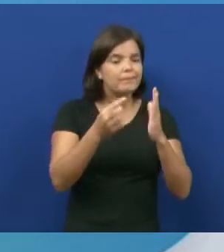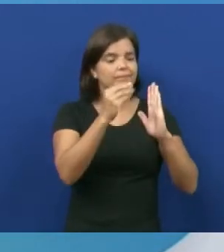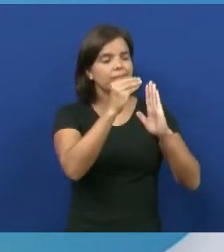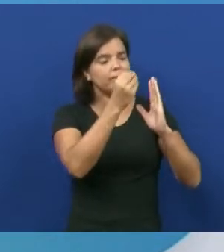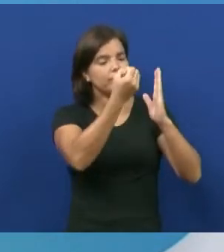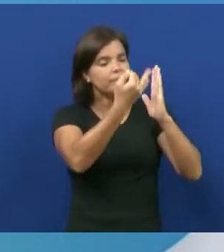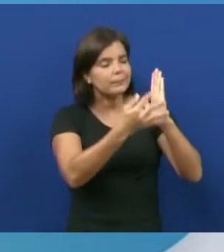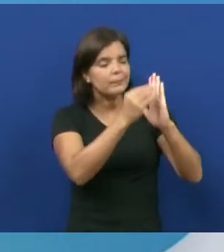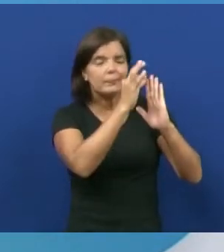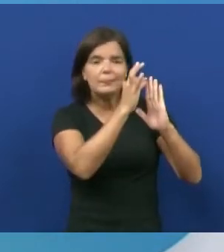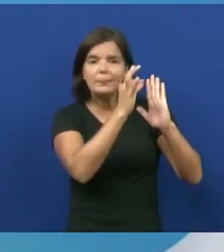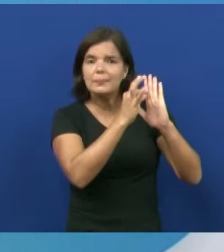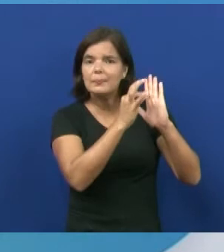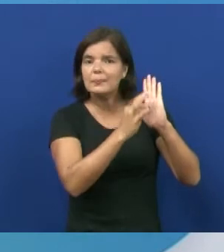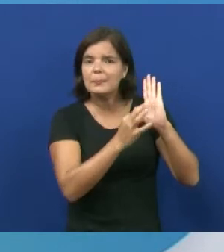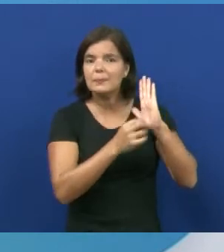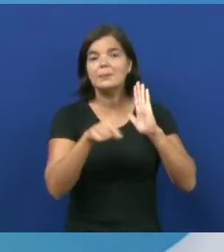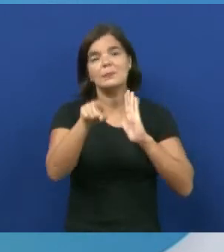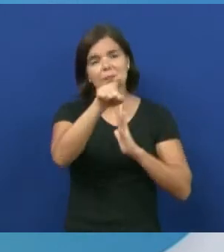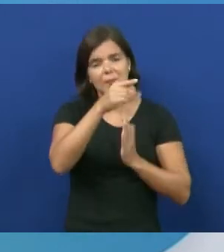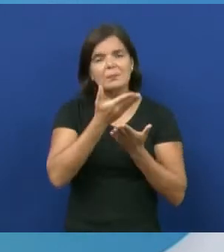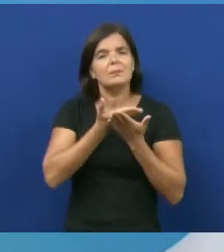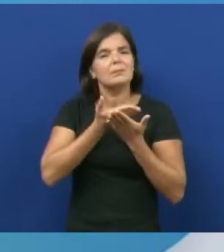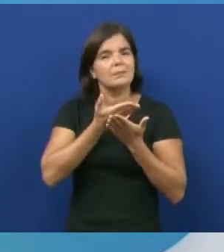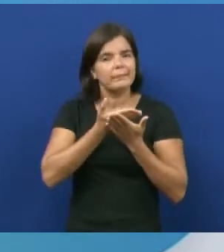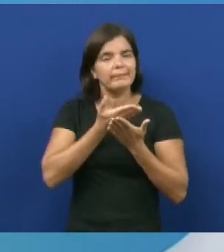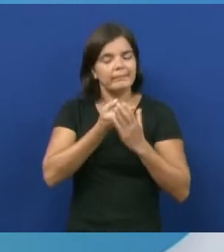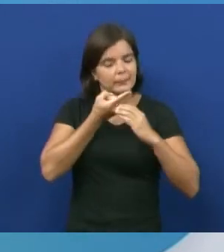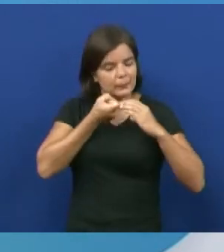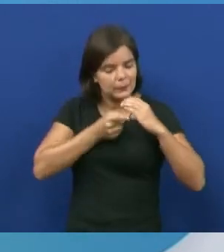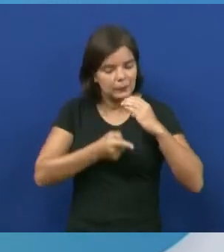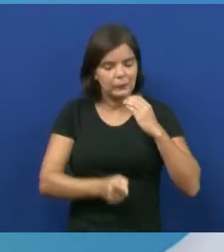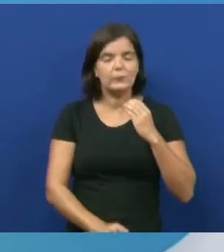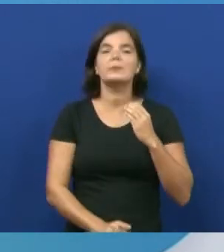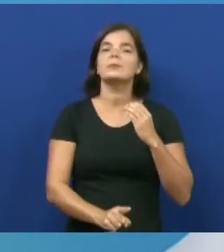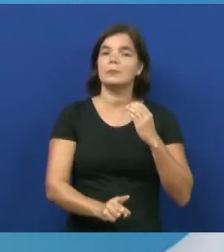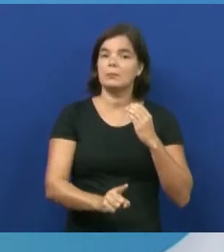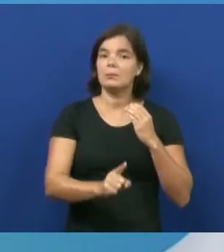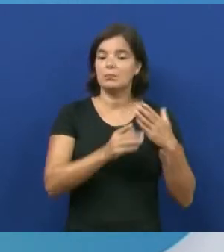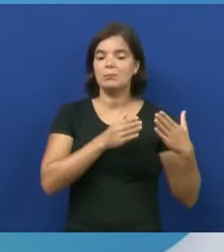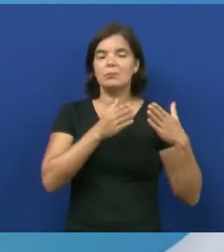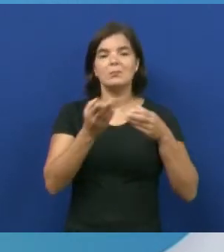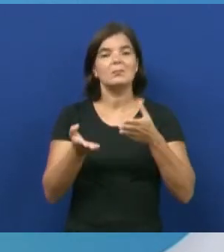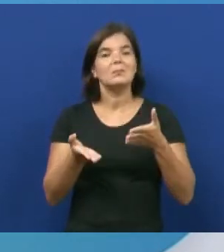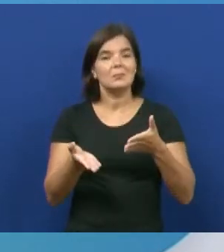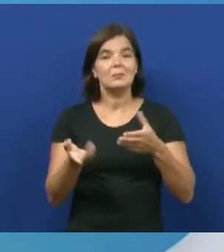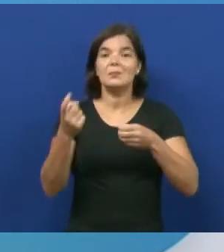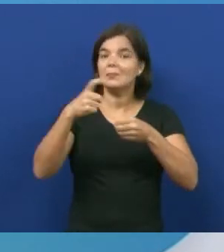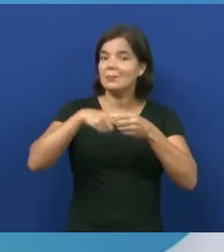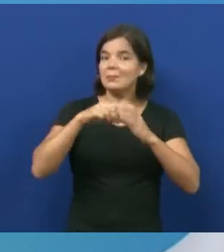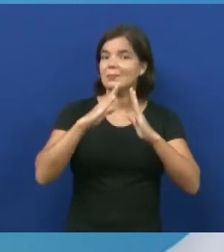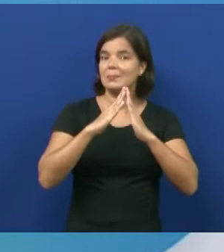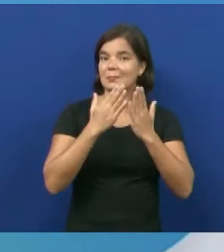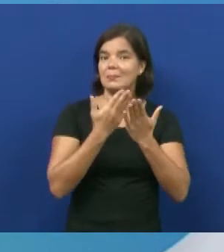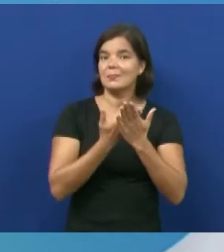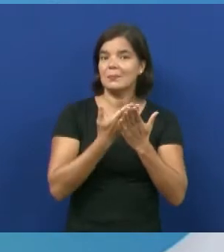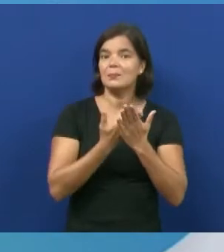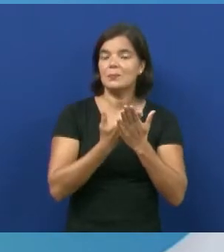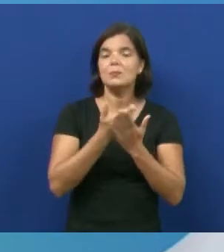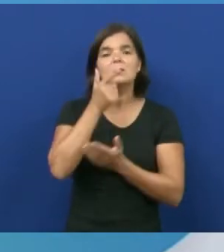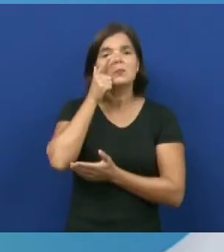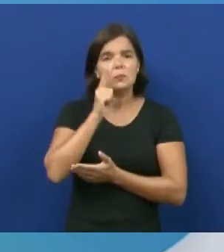pontuando, eu gostaria muito que vocês estudassem isso, que se aprofundassem, para quando a gente voltar para a sala de aula, a gente